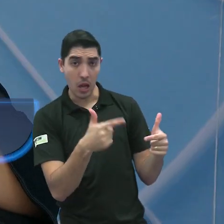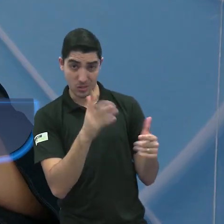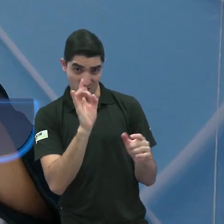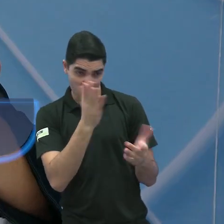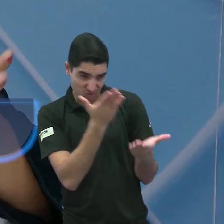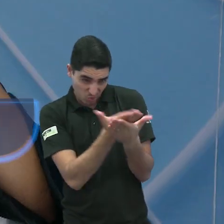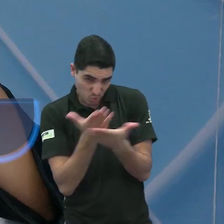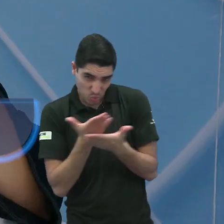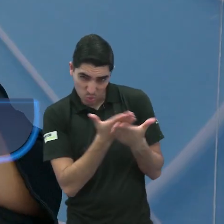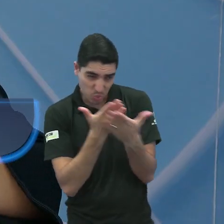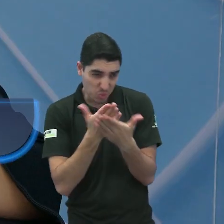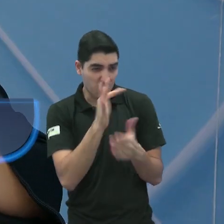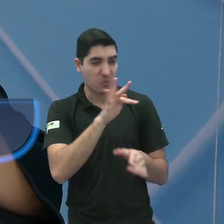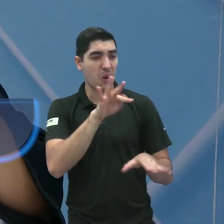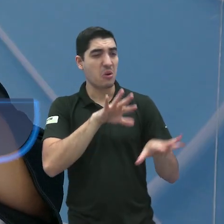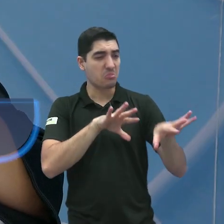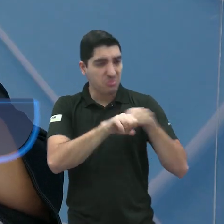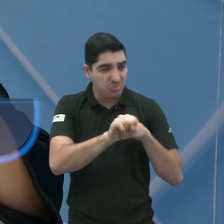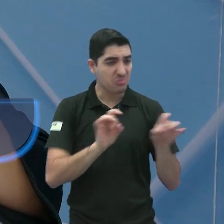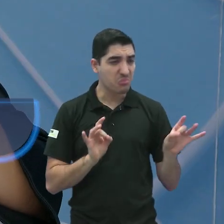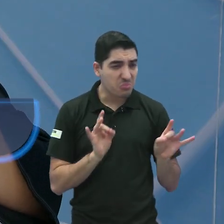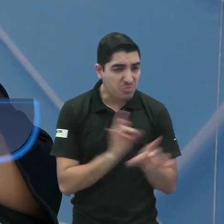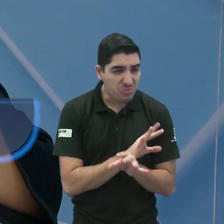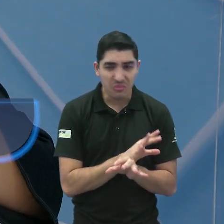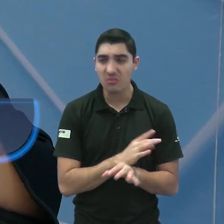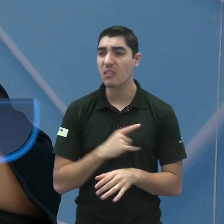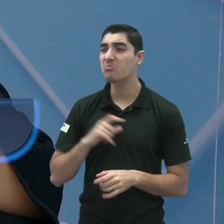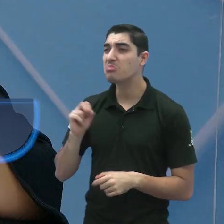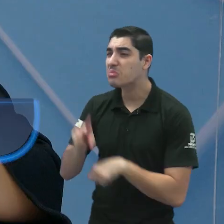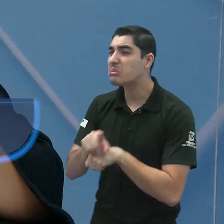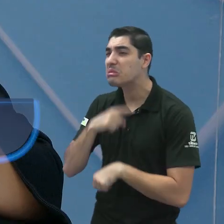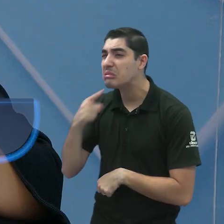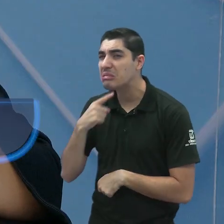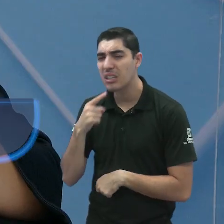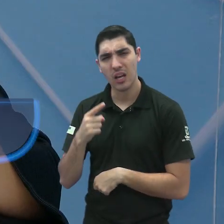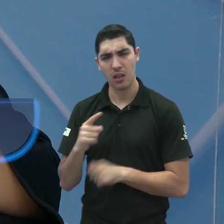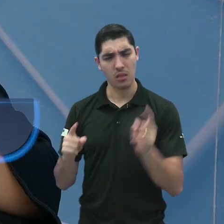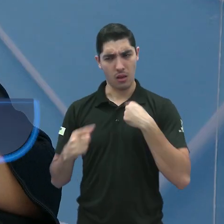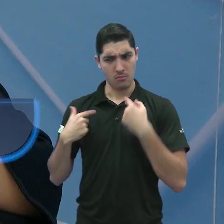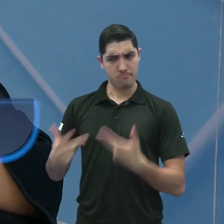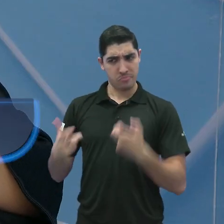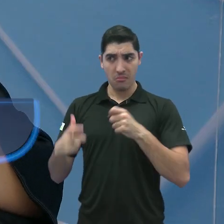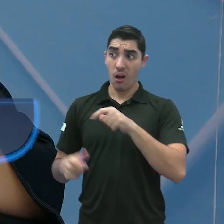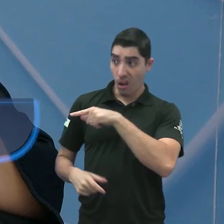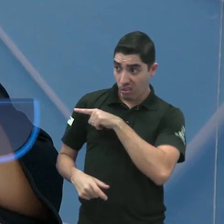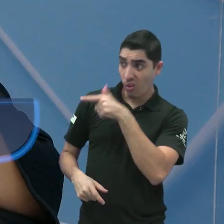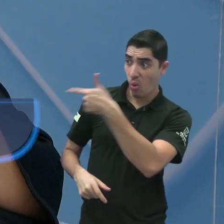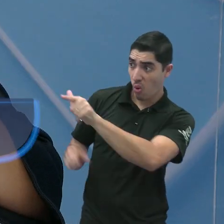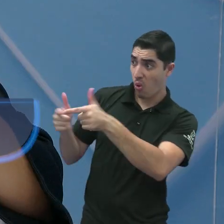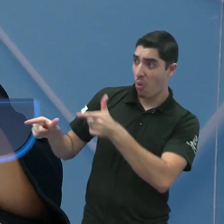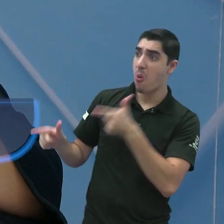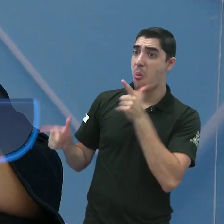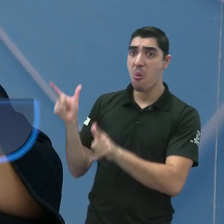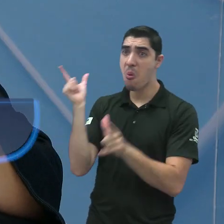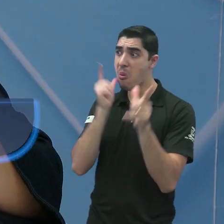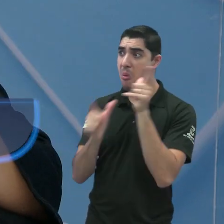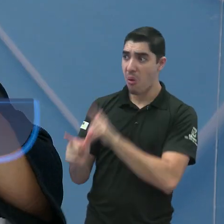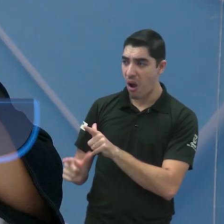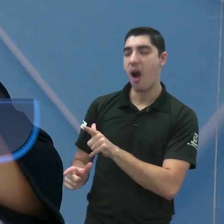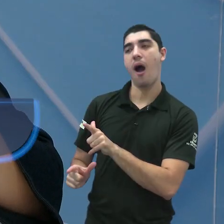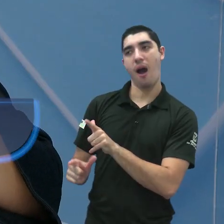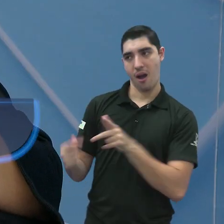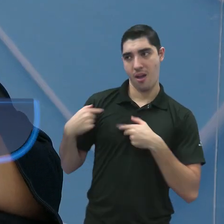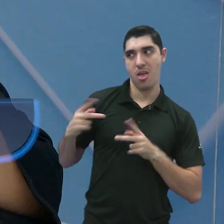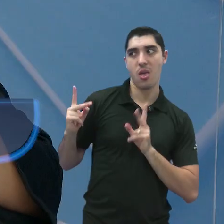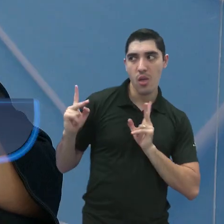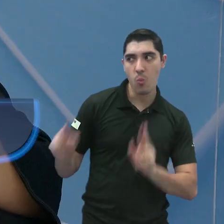depois disso eu poderia ter uma carreira acadêmica, que eu poderia cursar um mestrado, que eu posso cursar um doutorado e que